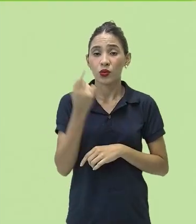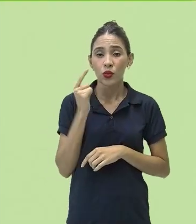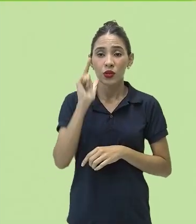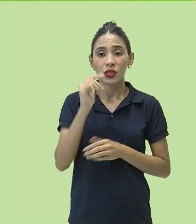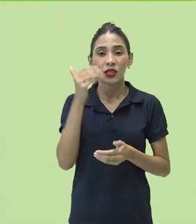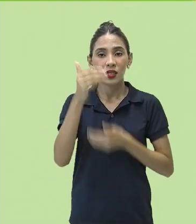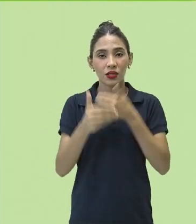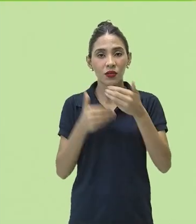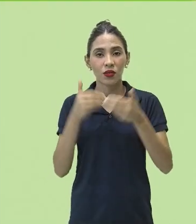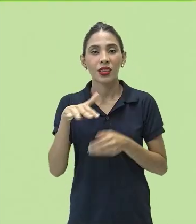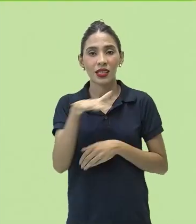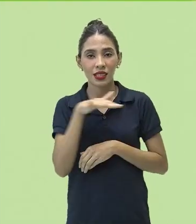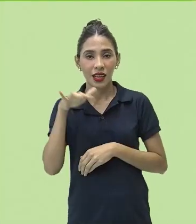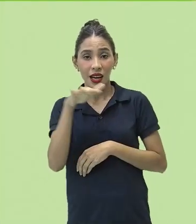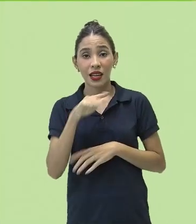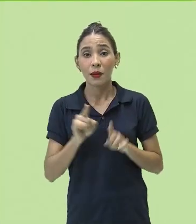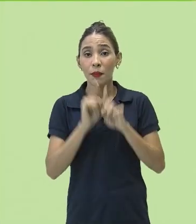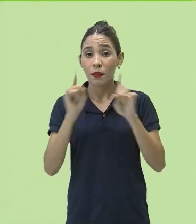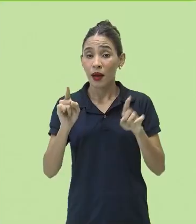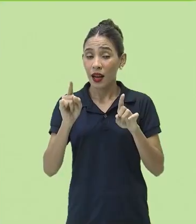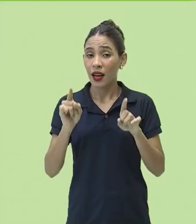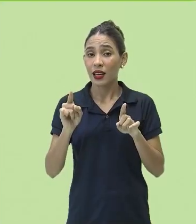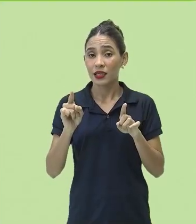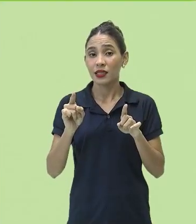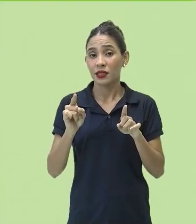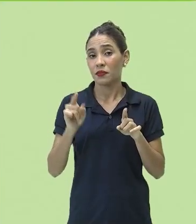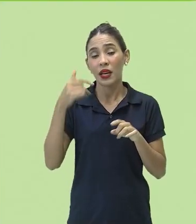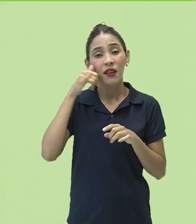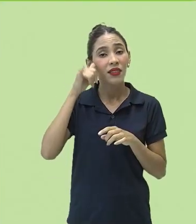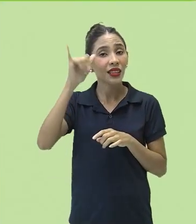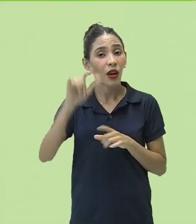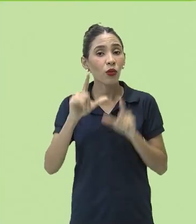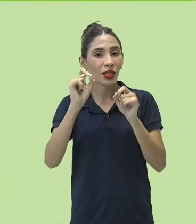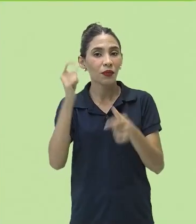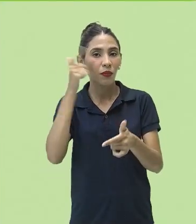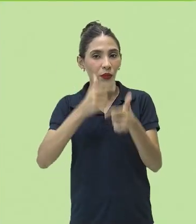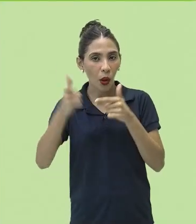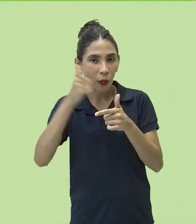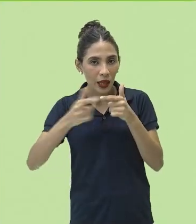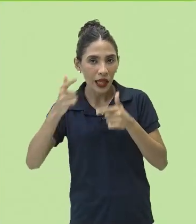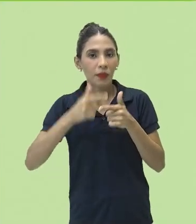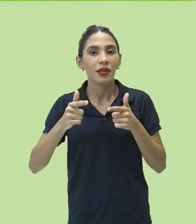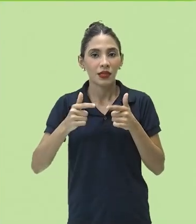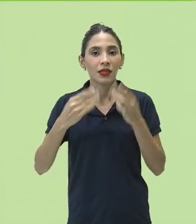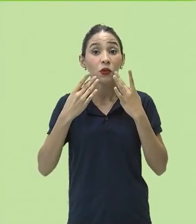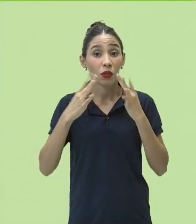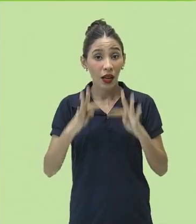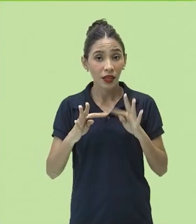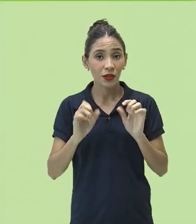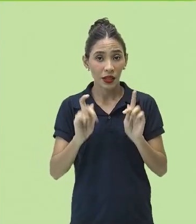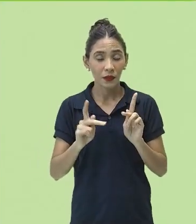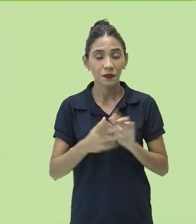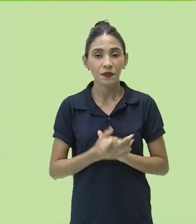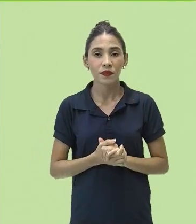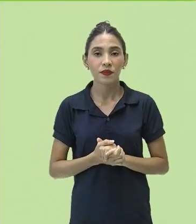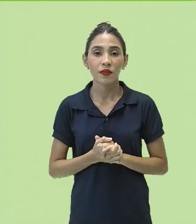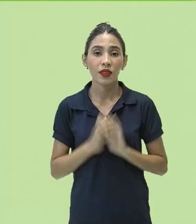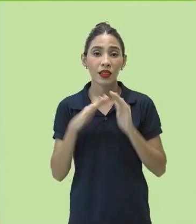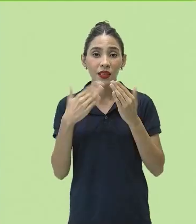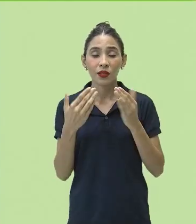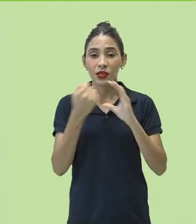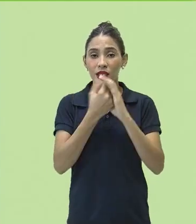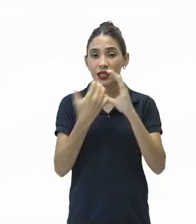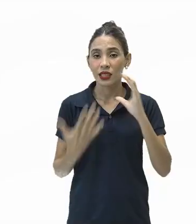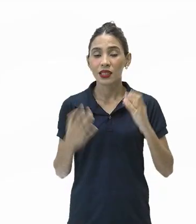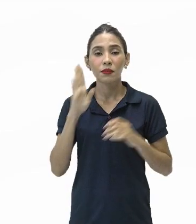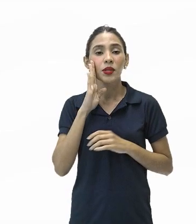desenvolver esses setores, mas sem acabar aí com os nossos recursos naturais. Então, as